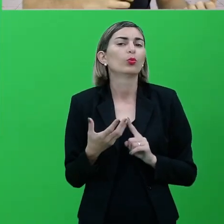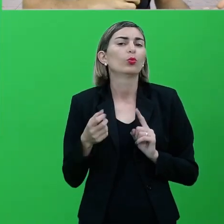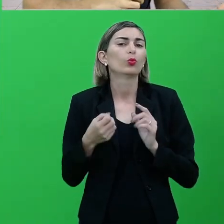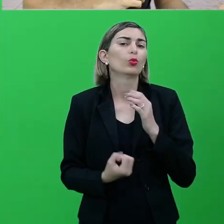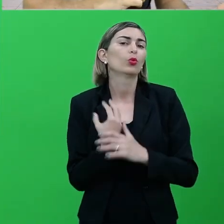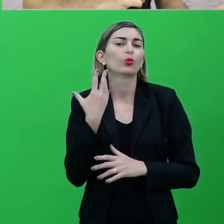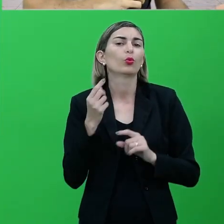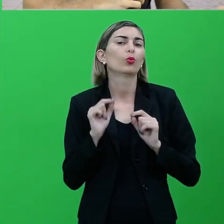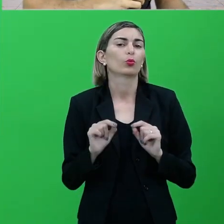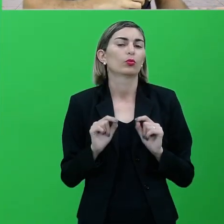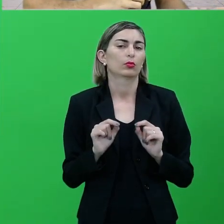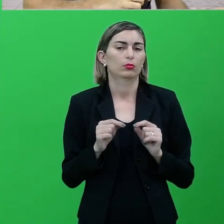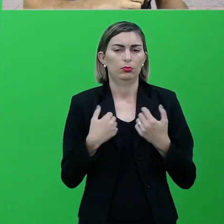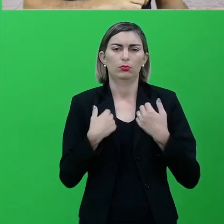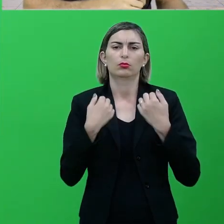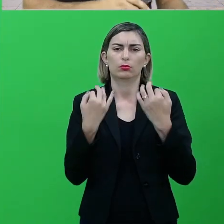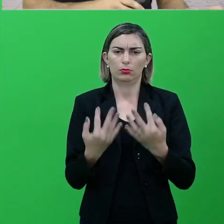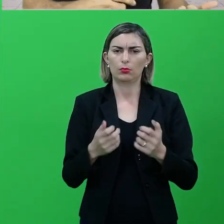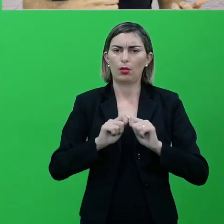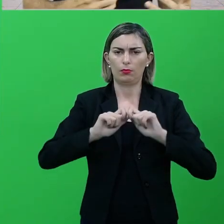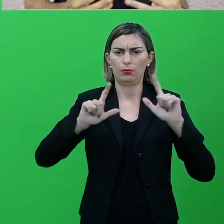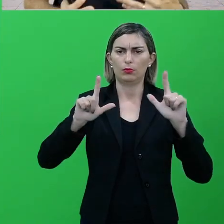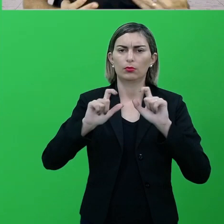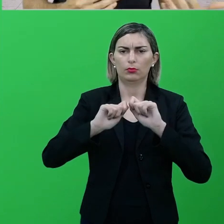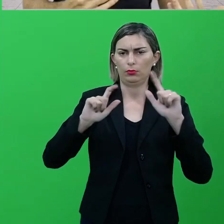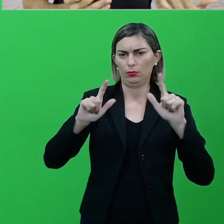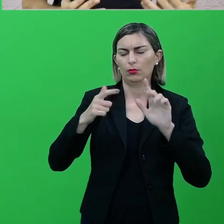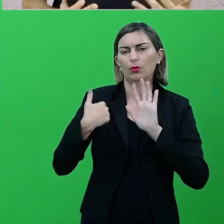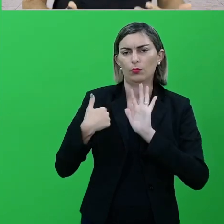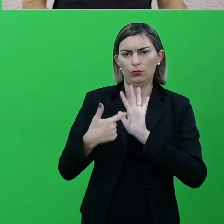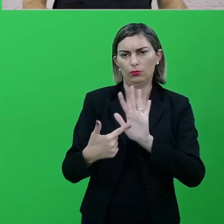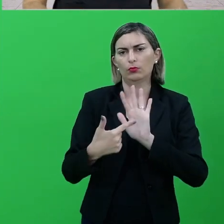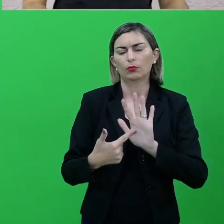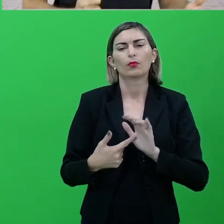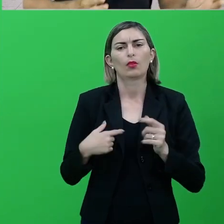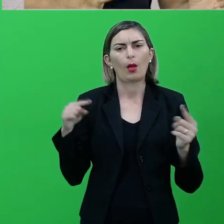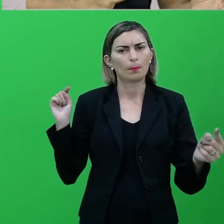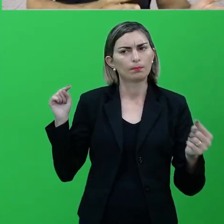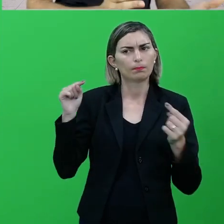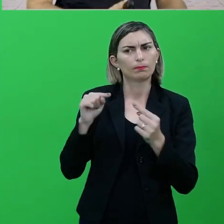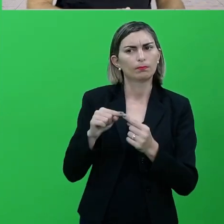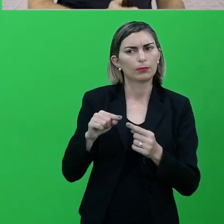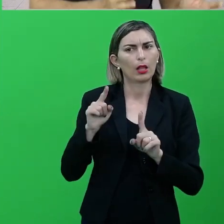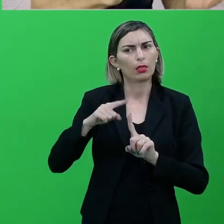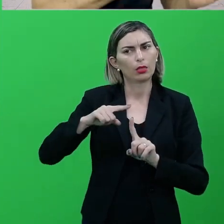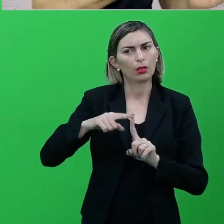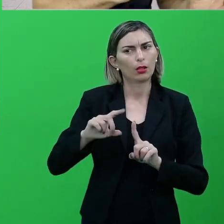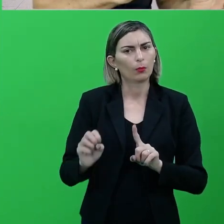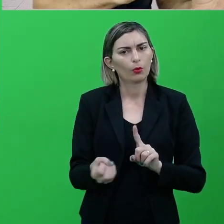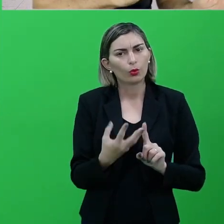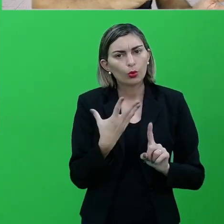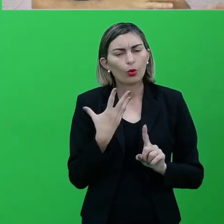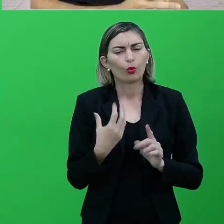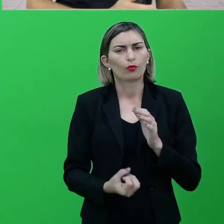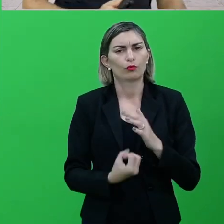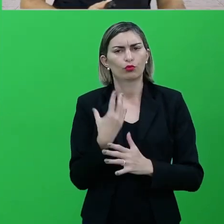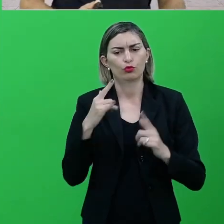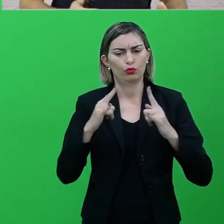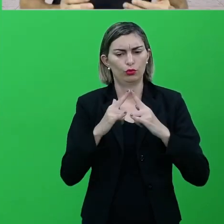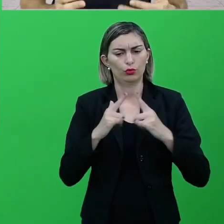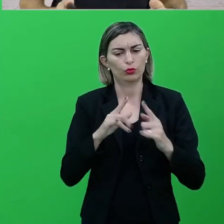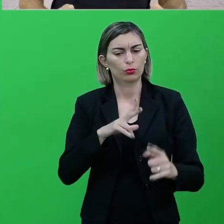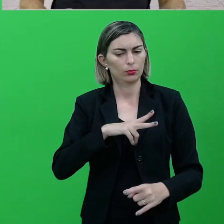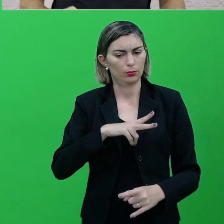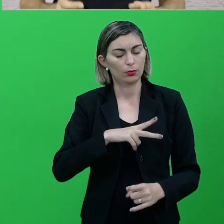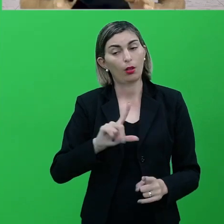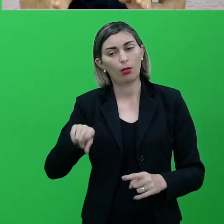o qual eu mencionei alguns slides atrás. Então, dá para a gente fazer um paralelo entre o tipo de inovação numa instituição privada